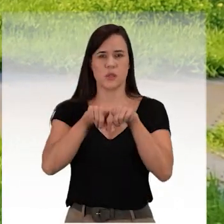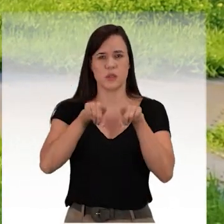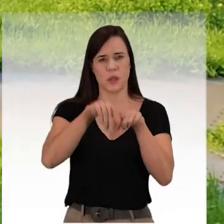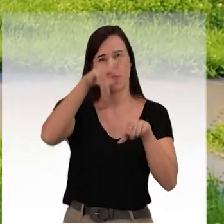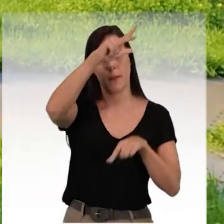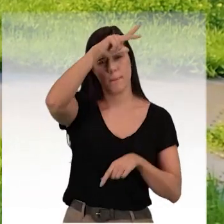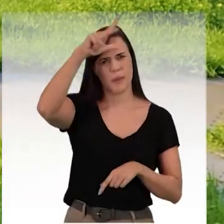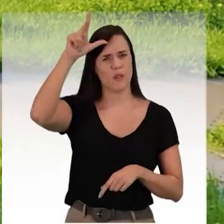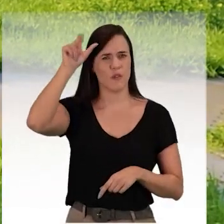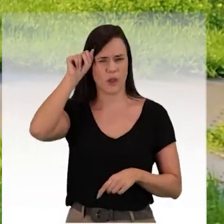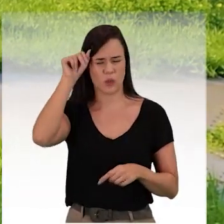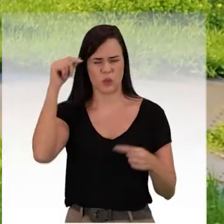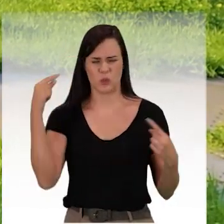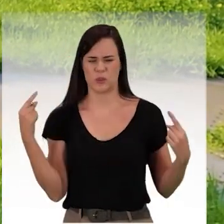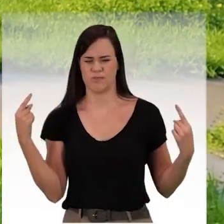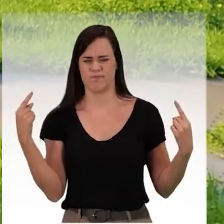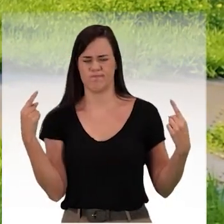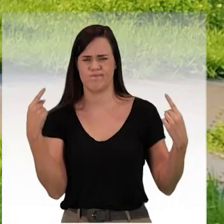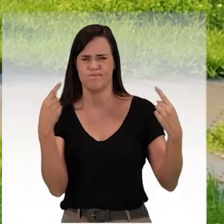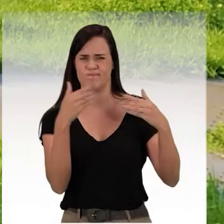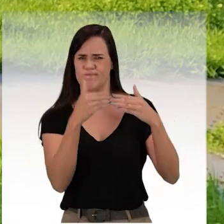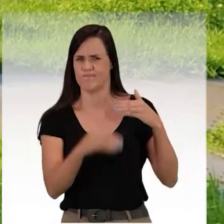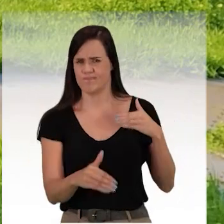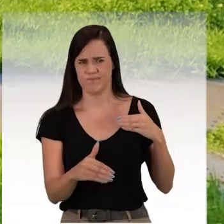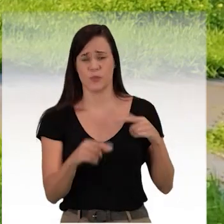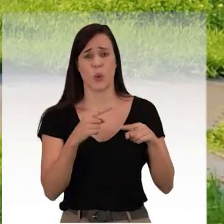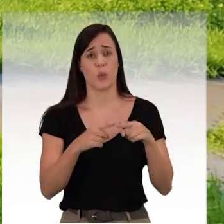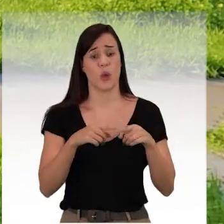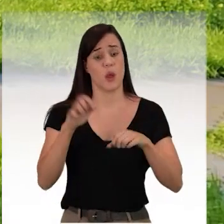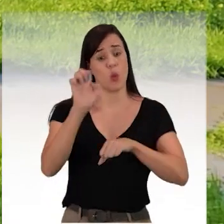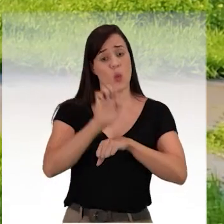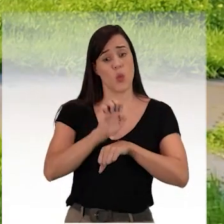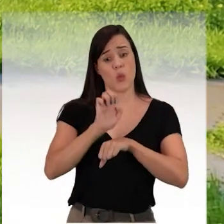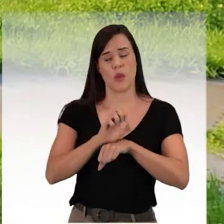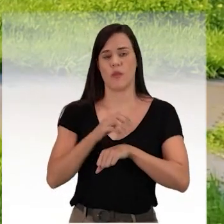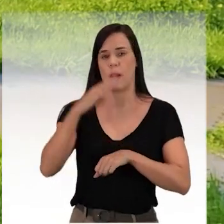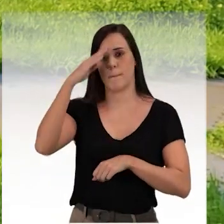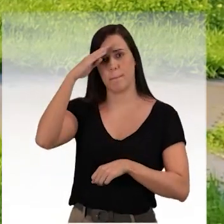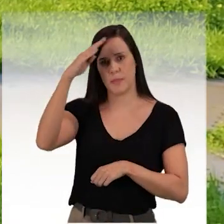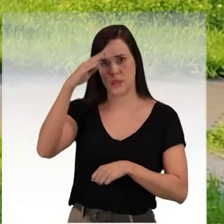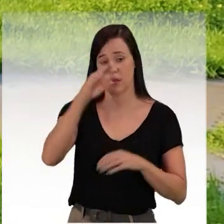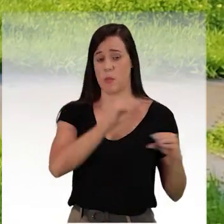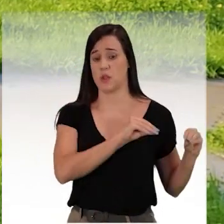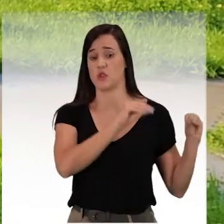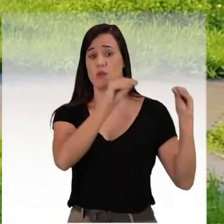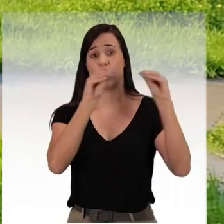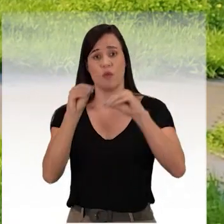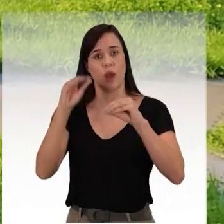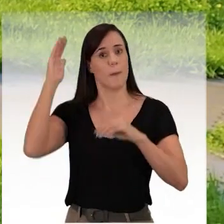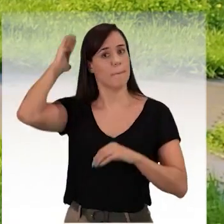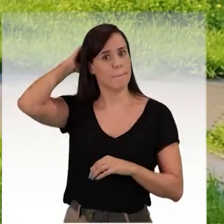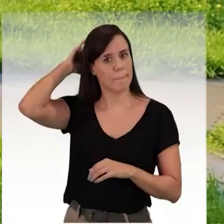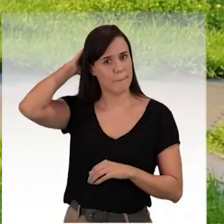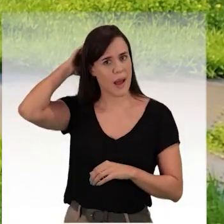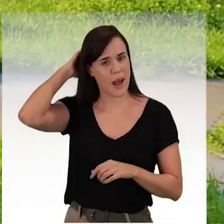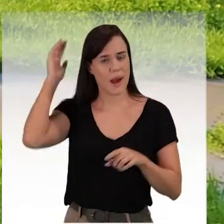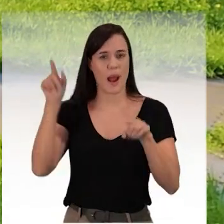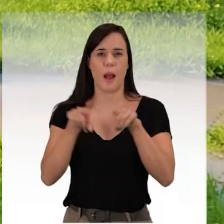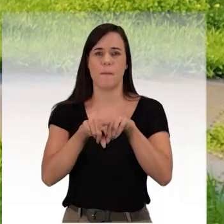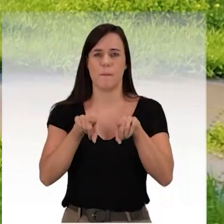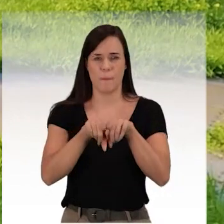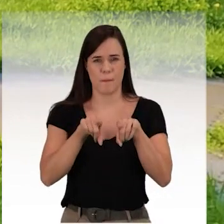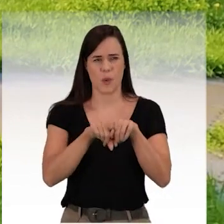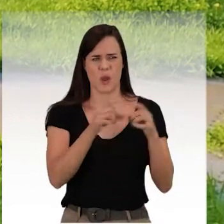Manaus entraram em divergência quanto à origem da fumaça. O estado alega que ela vem principalmente do estado do Pará, afetado